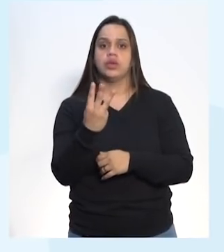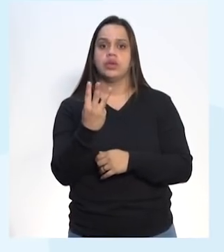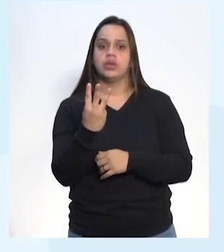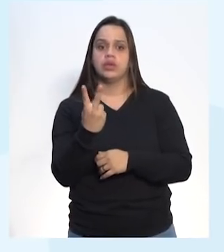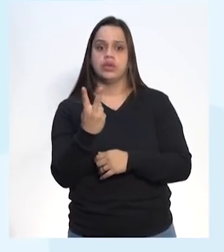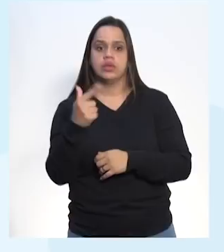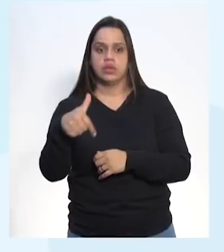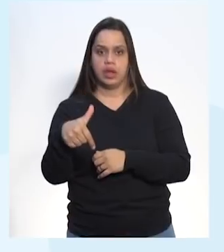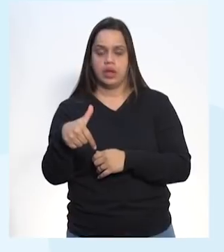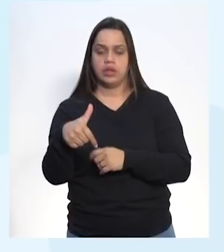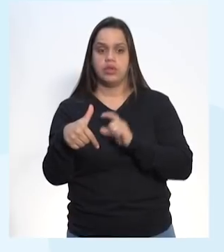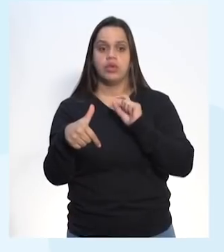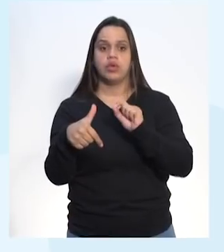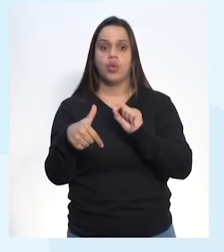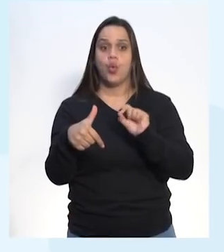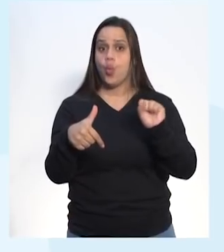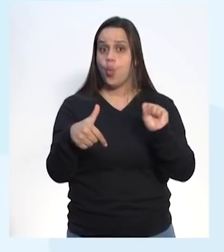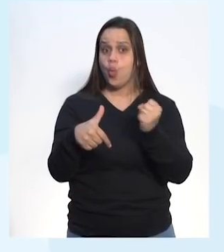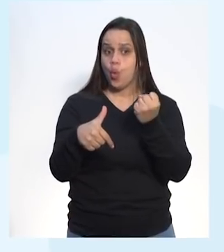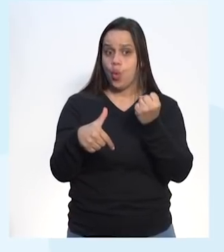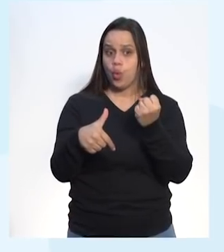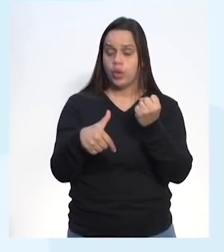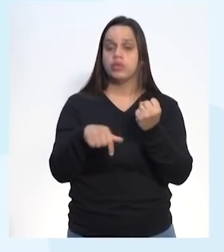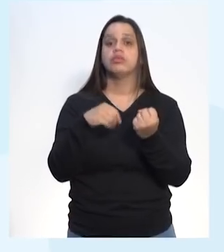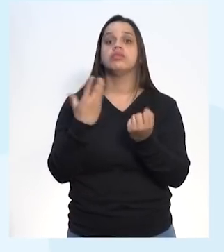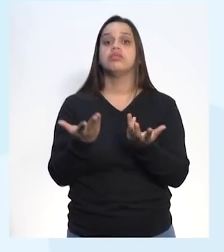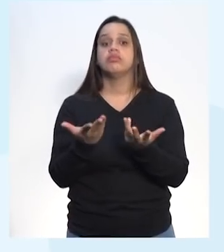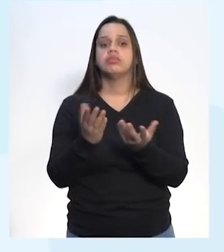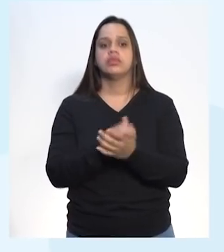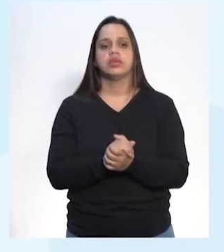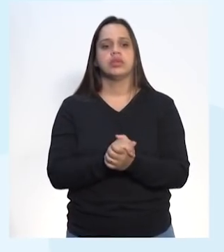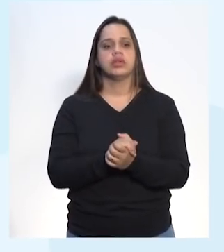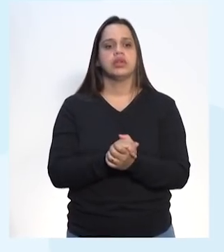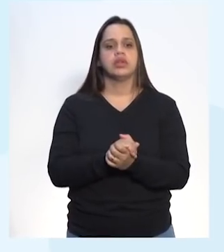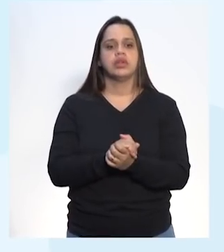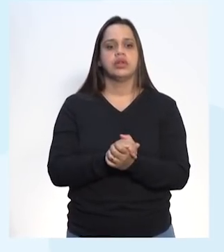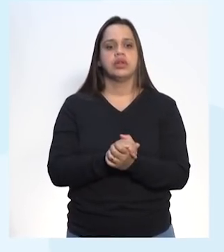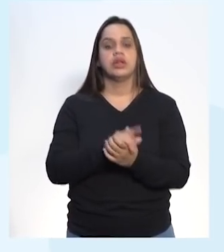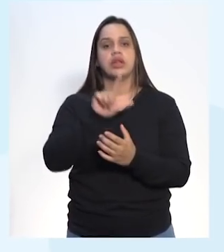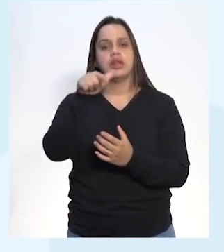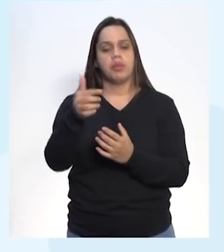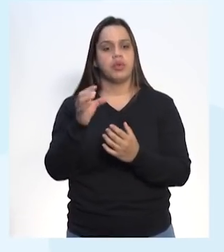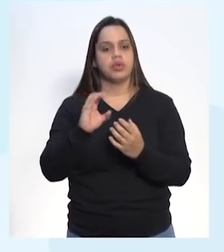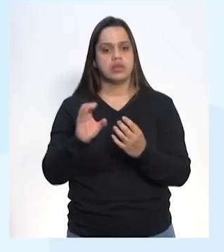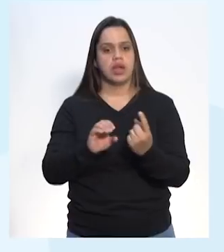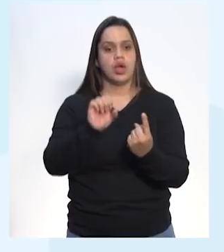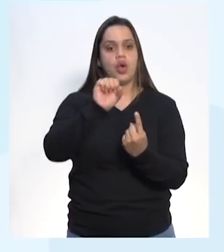158.327, eu quero saber o 8, qual posição ele representa. E, por último,